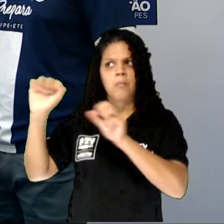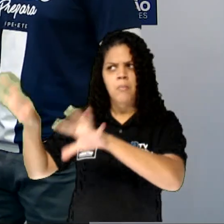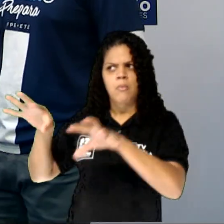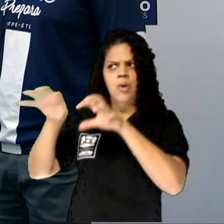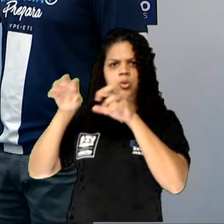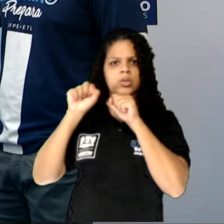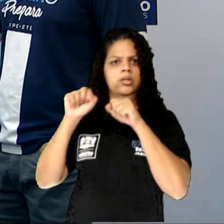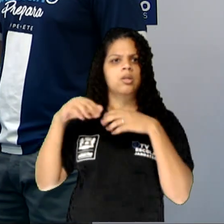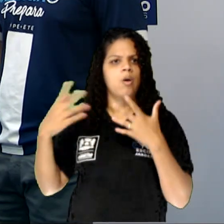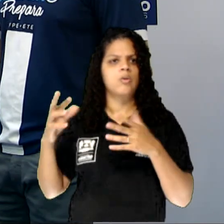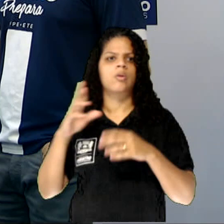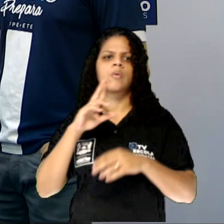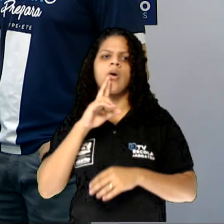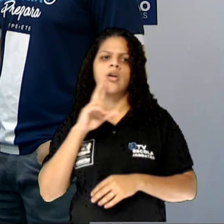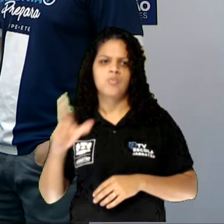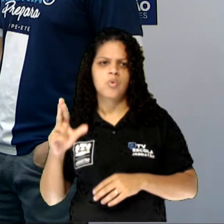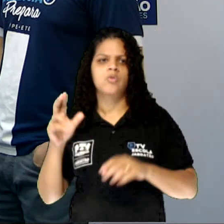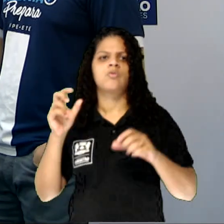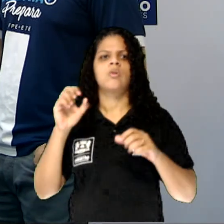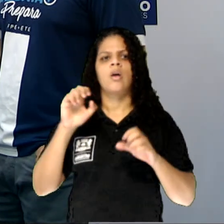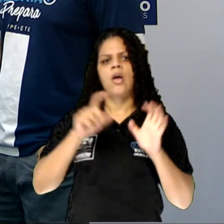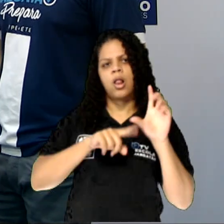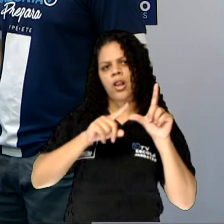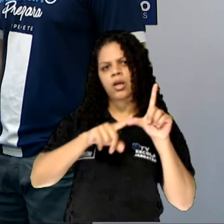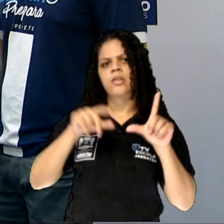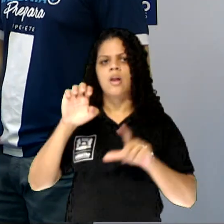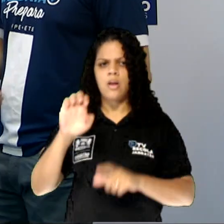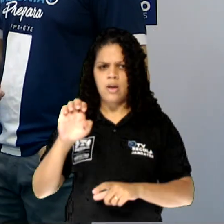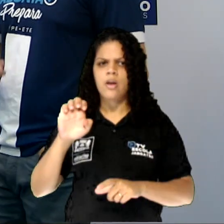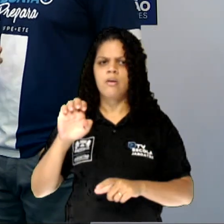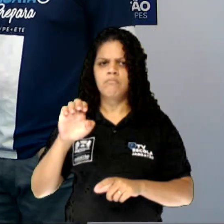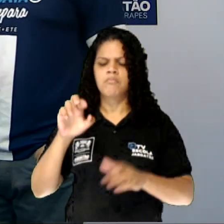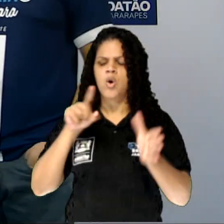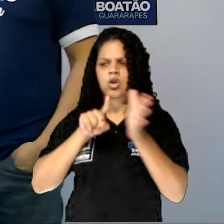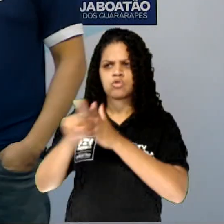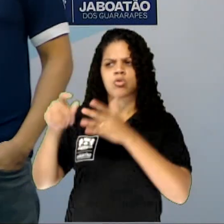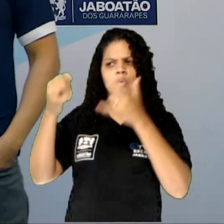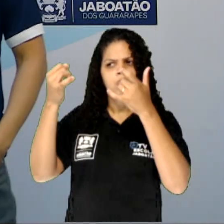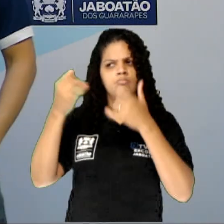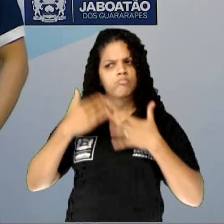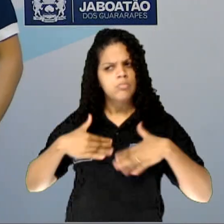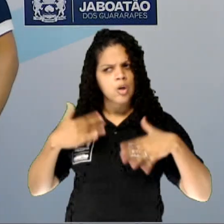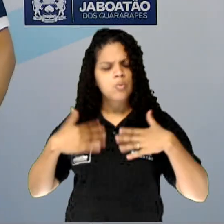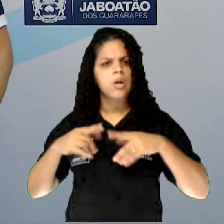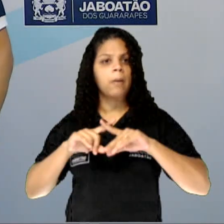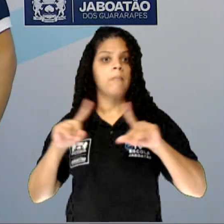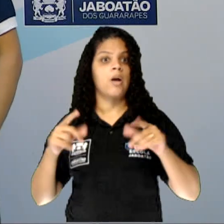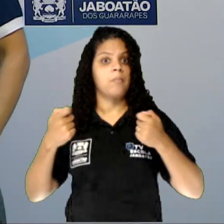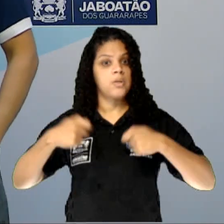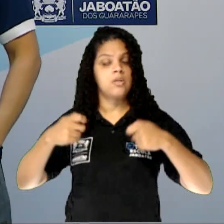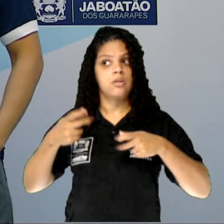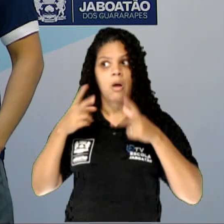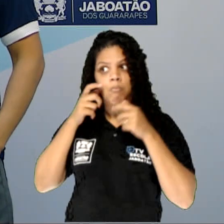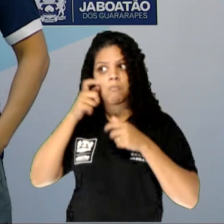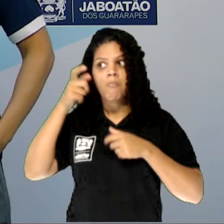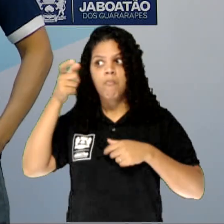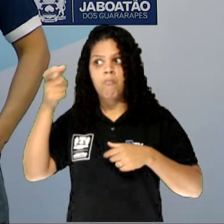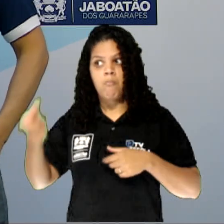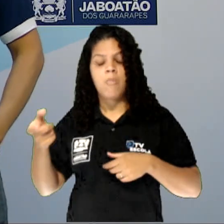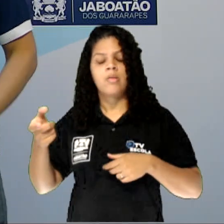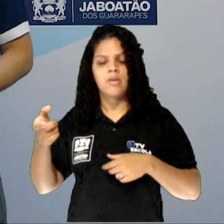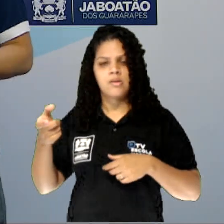resposta, o item é. Uma questão tranquila, porém, que exige bastante atenção. Se você não estiver atento para compreender